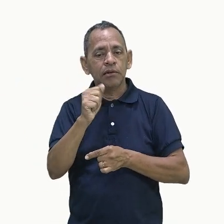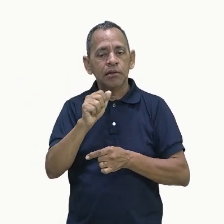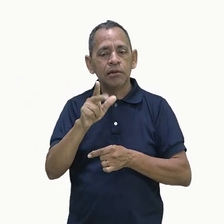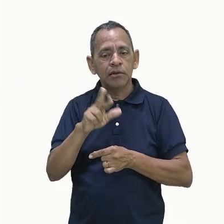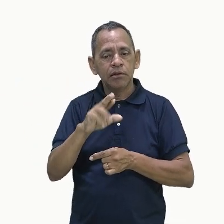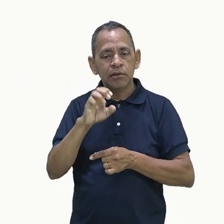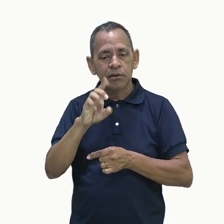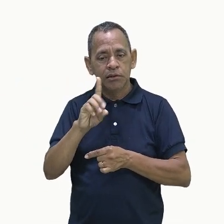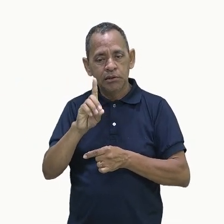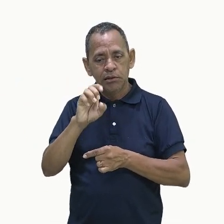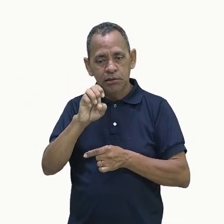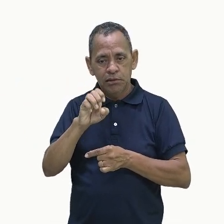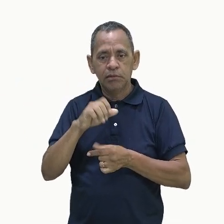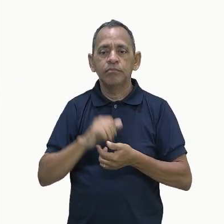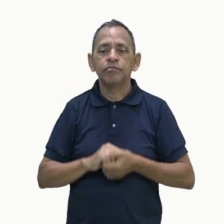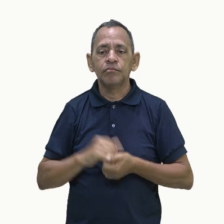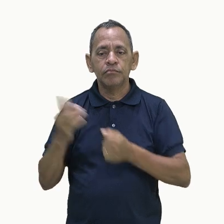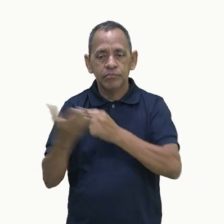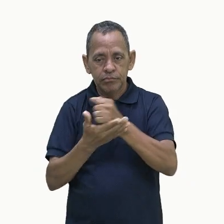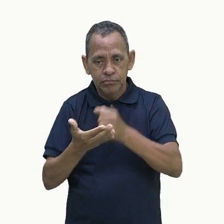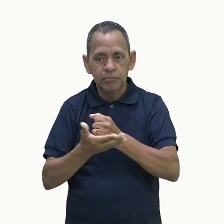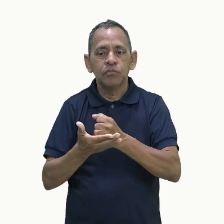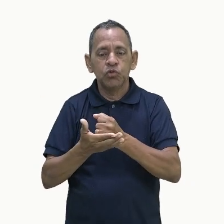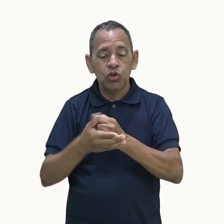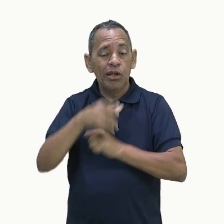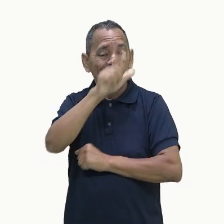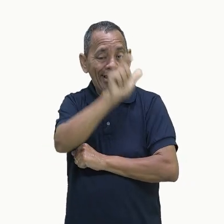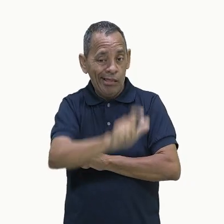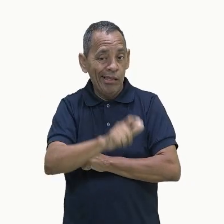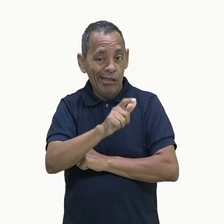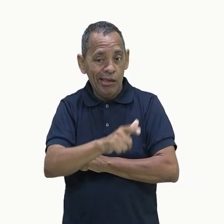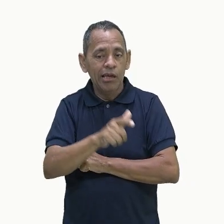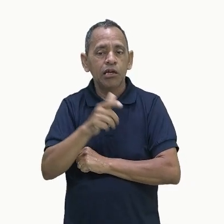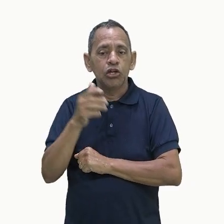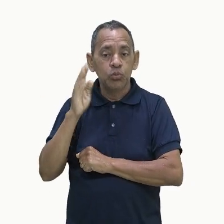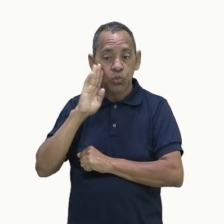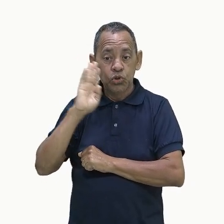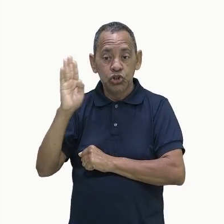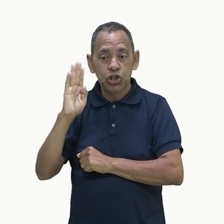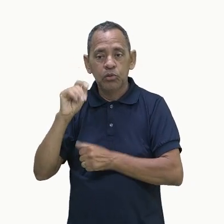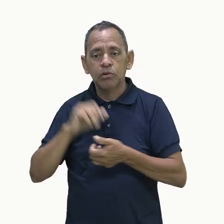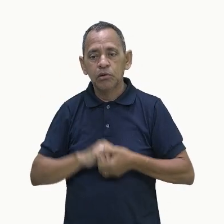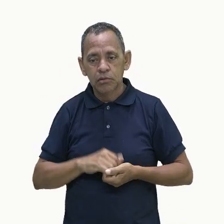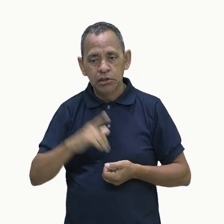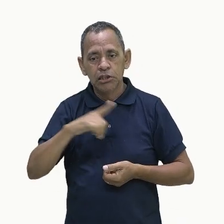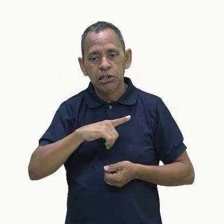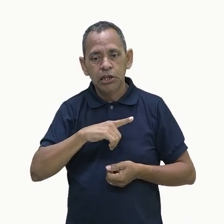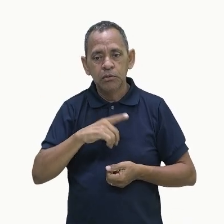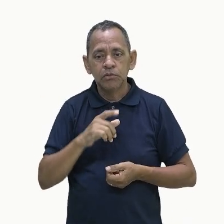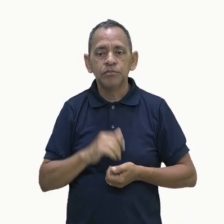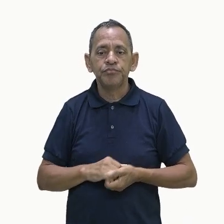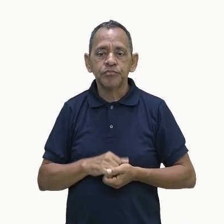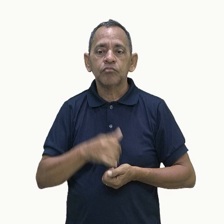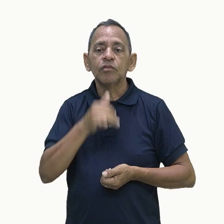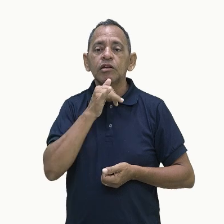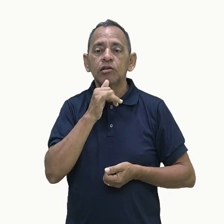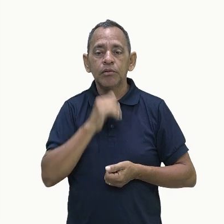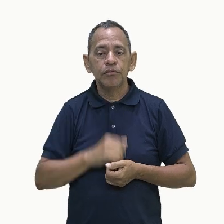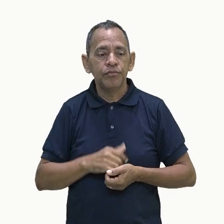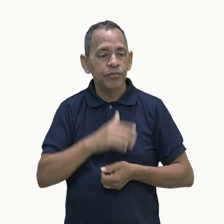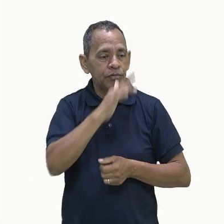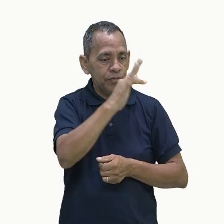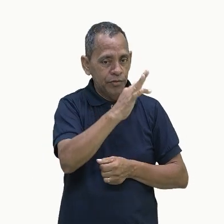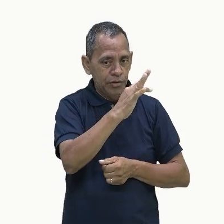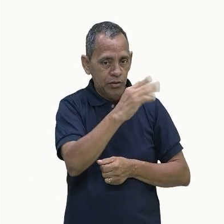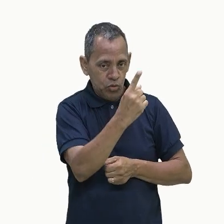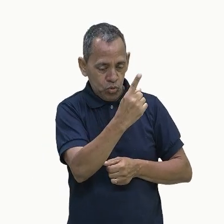no princípio de Pascal, nós temos um exemplo envolvendo força 1 para área